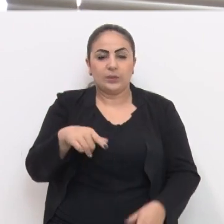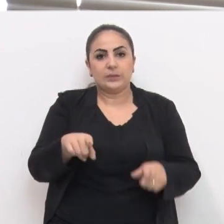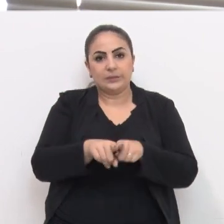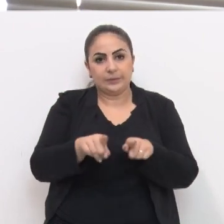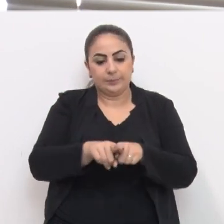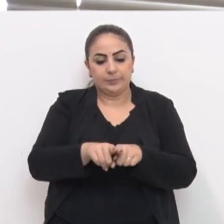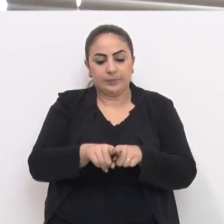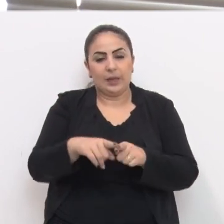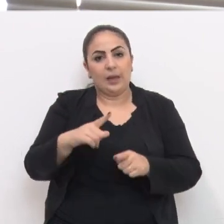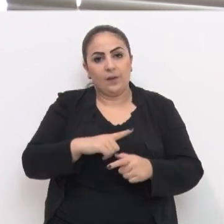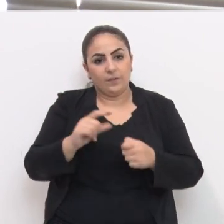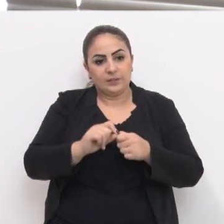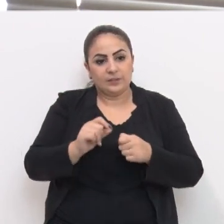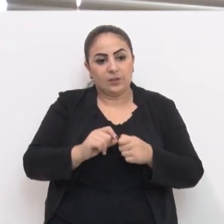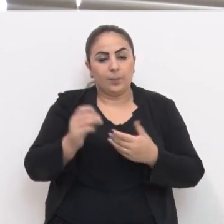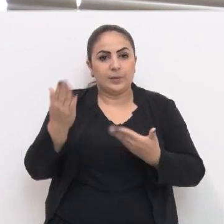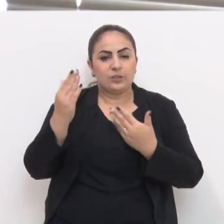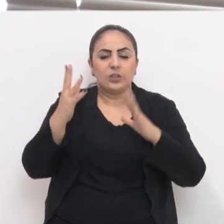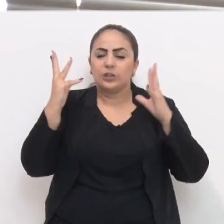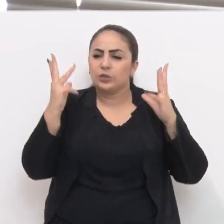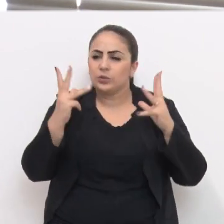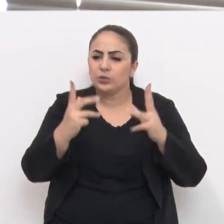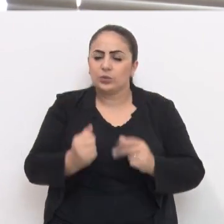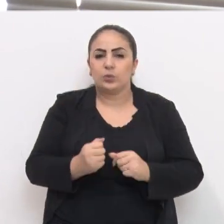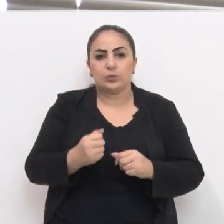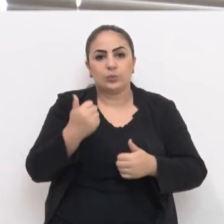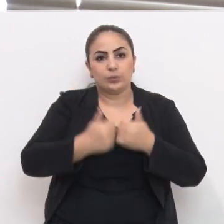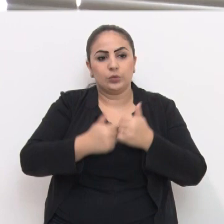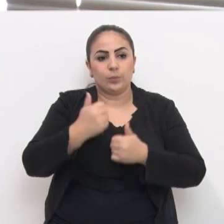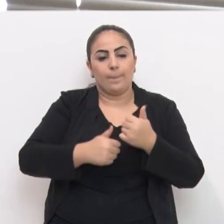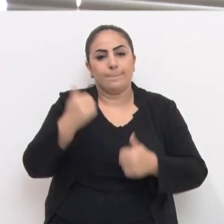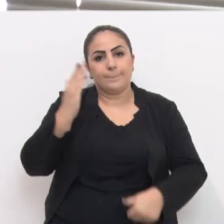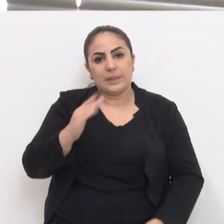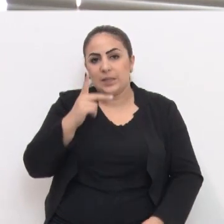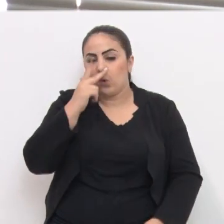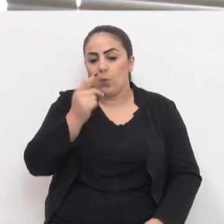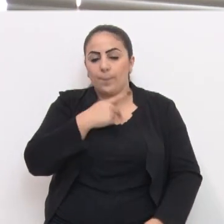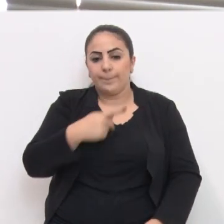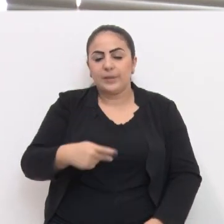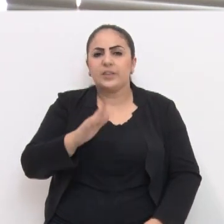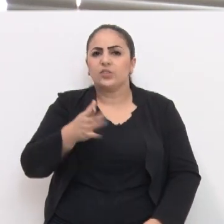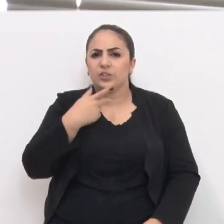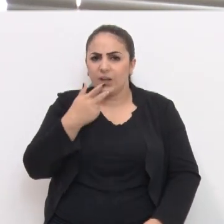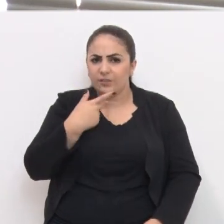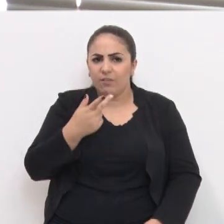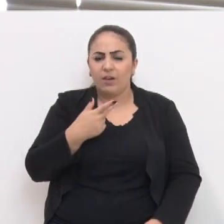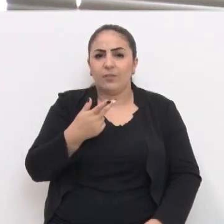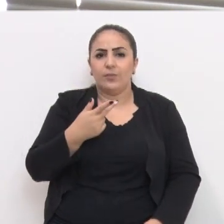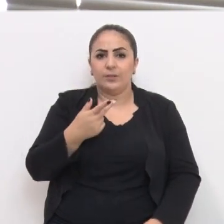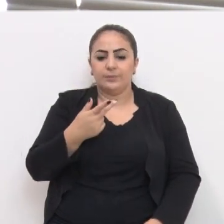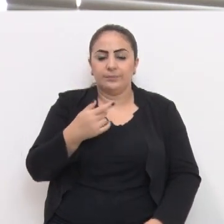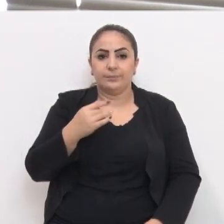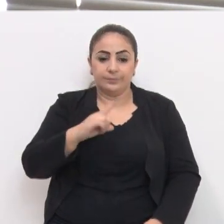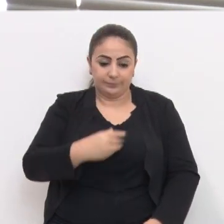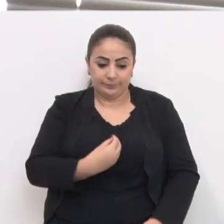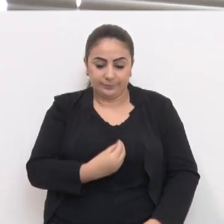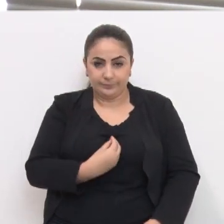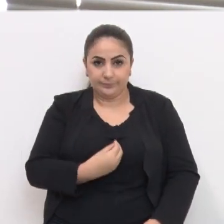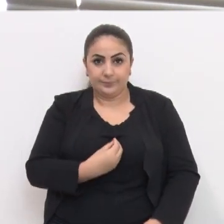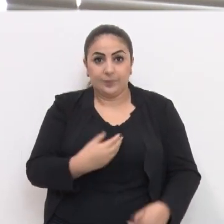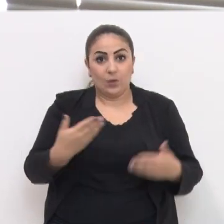homenageando o Luan, eu estou homenageando todos os torcedores do futebol do Brasil. Como o presidente já falou aqui, não é?